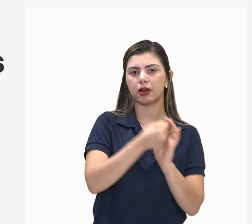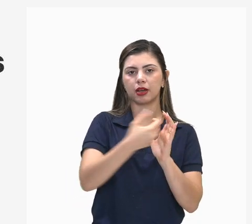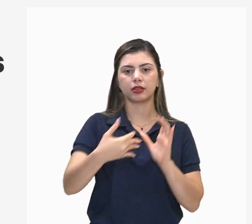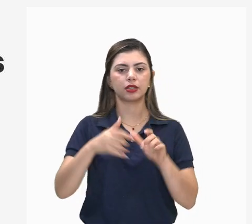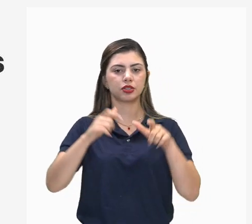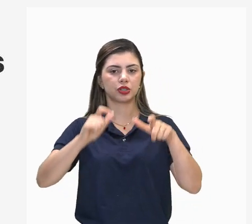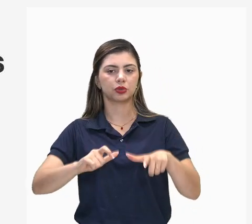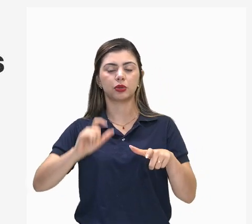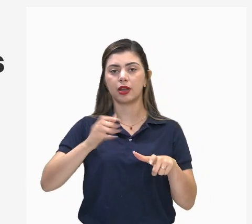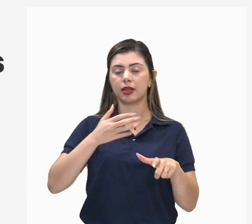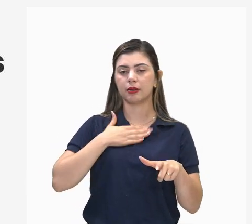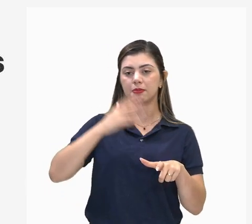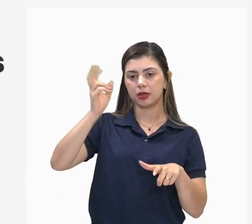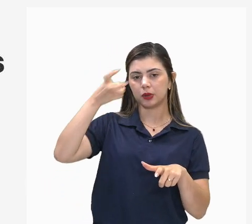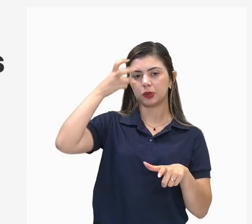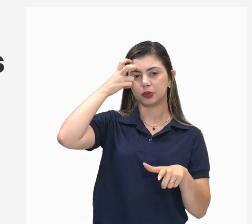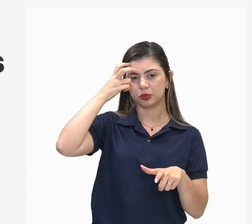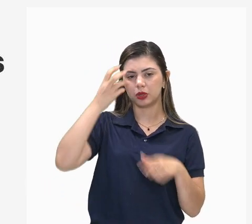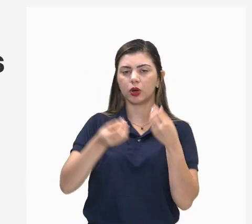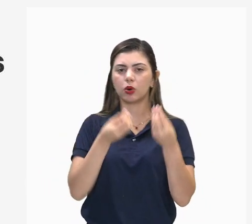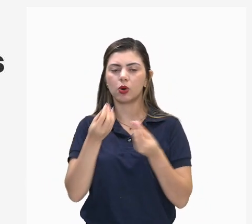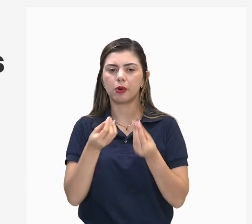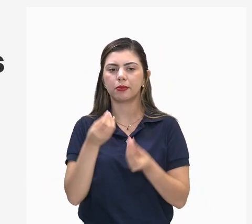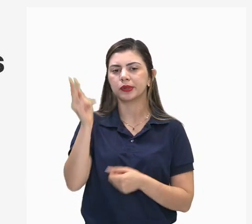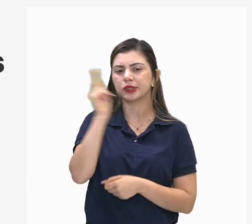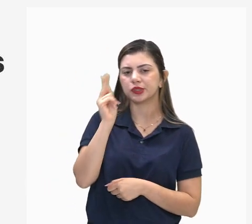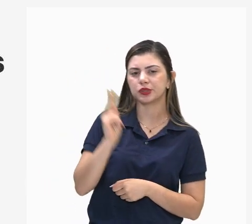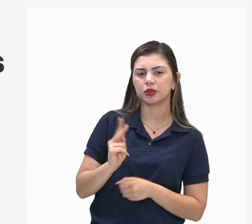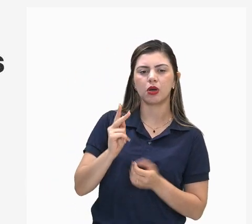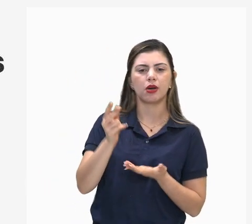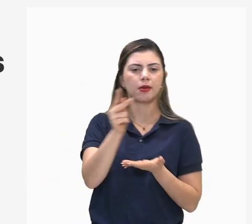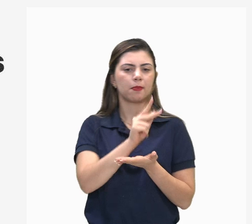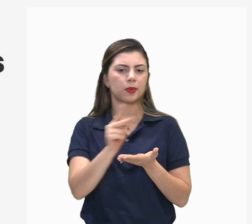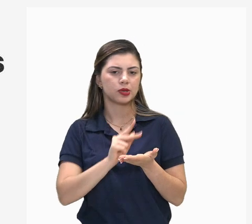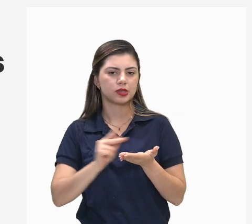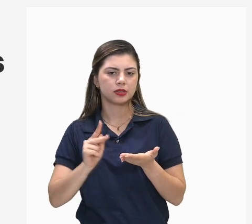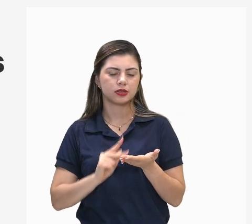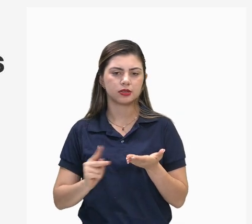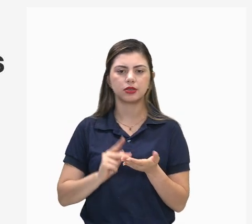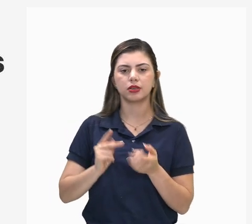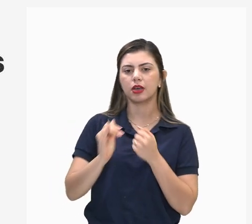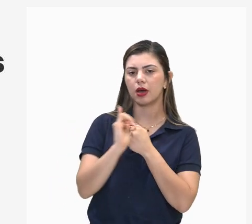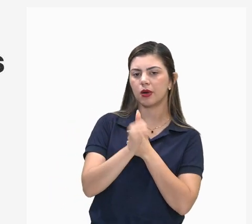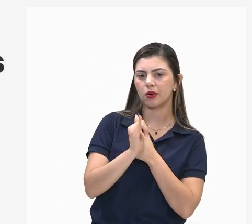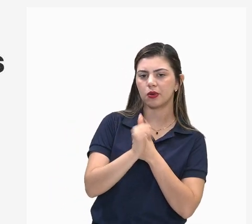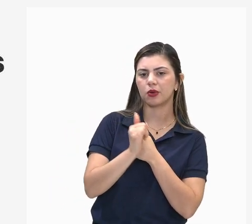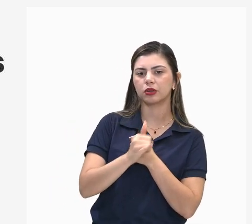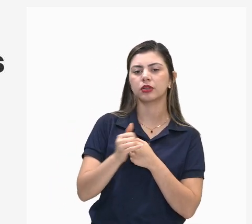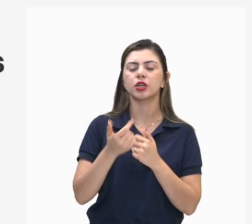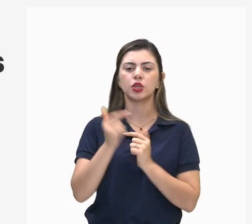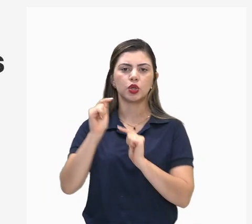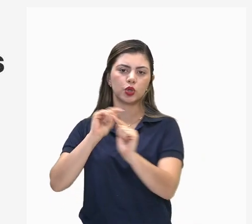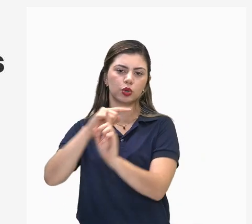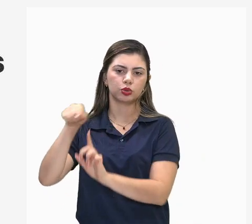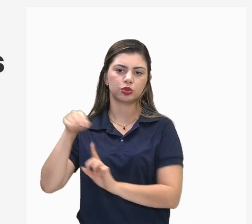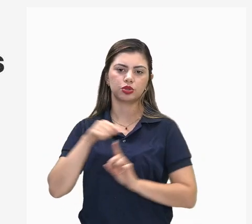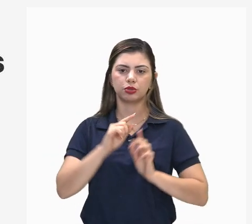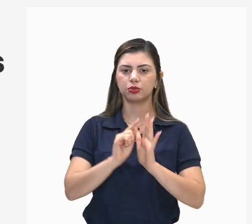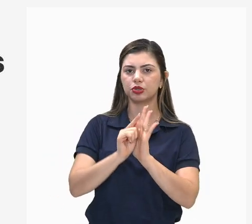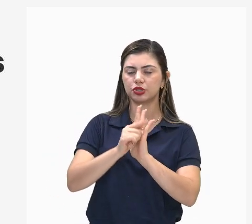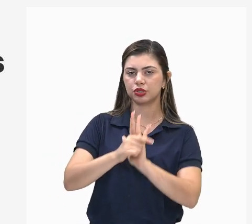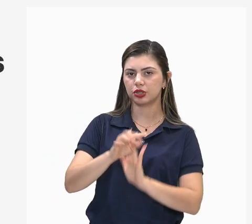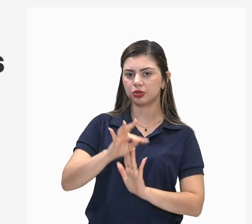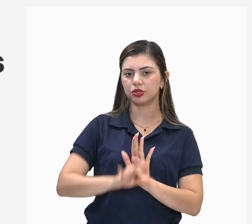lugar e sua cultura por meio de histórias, poesias, crônicas e outros gêneros